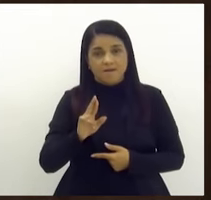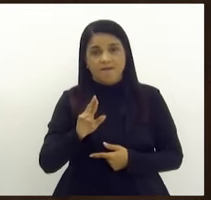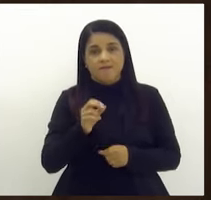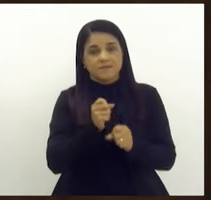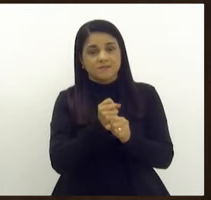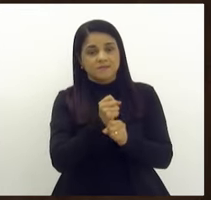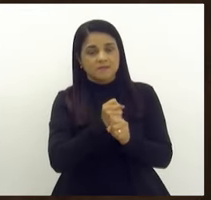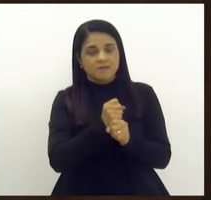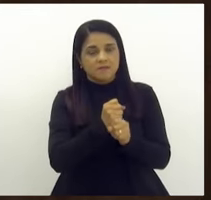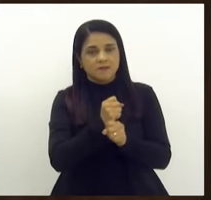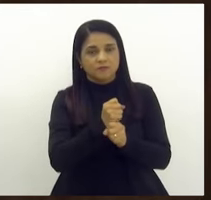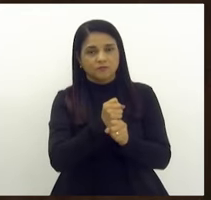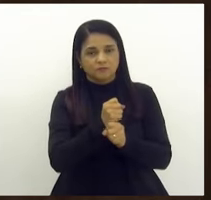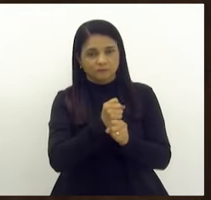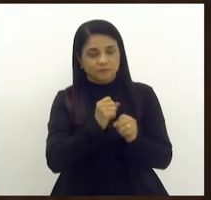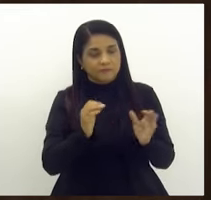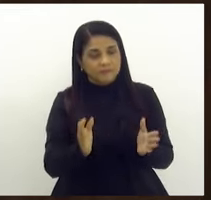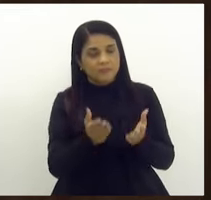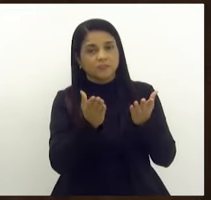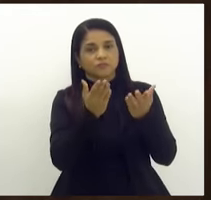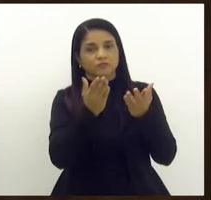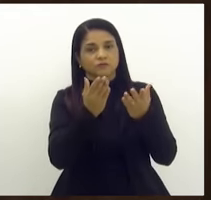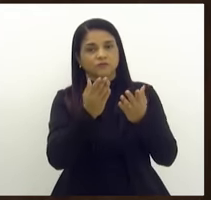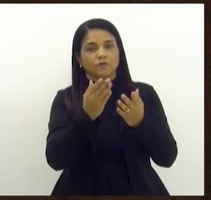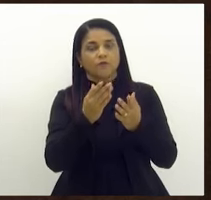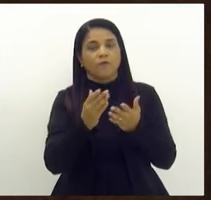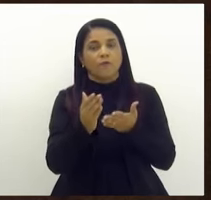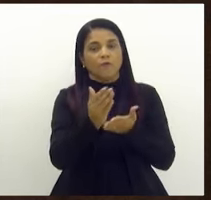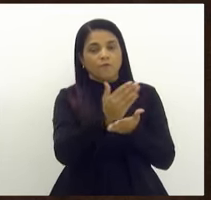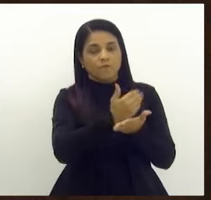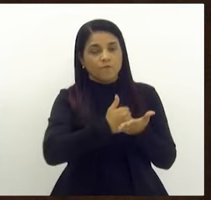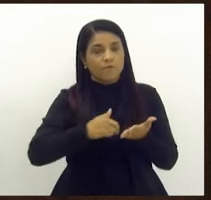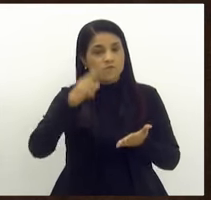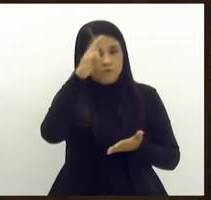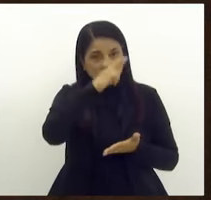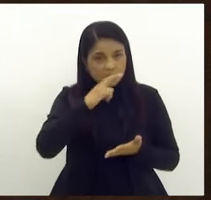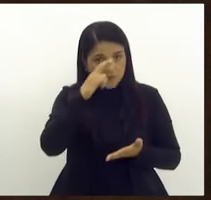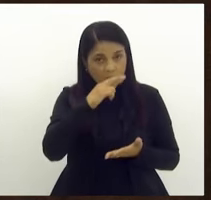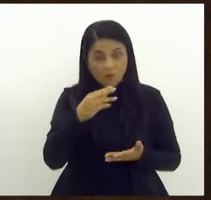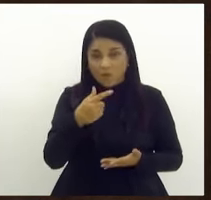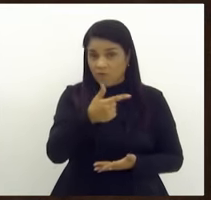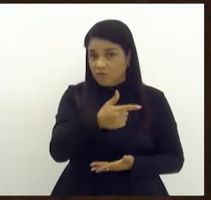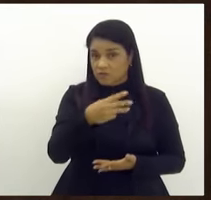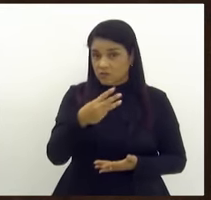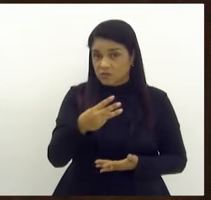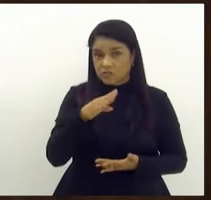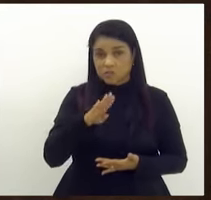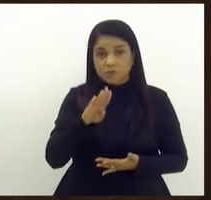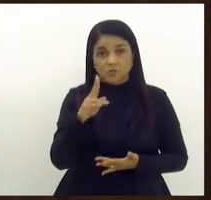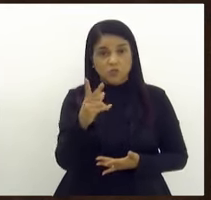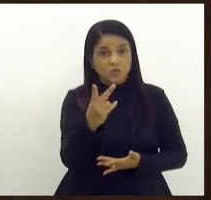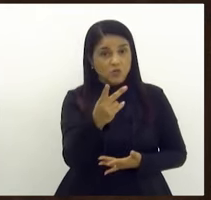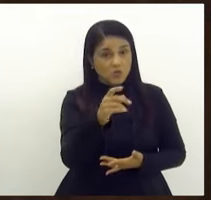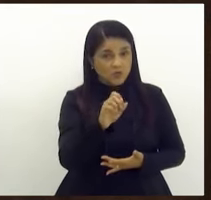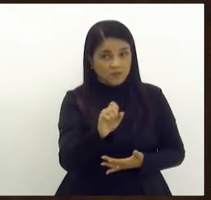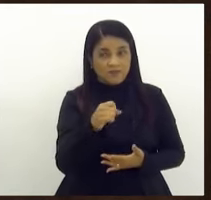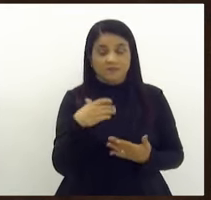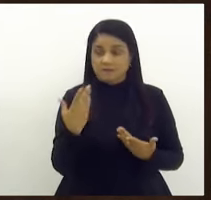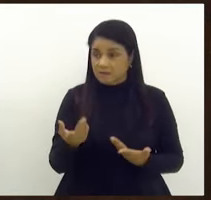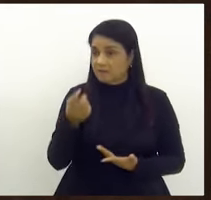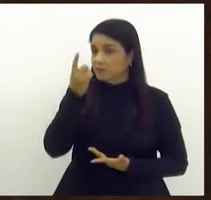incentivos fiscais R3 bilhões de reais Deputado deunizio